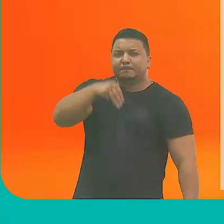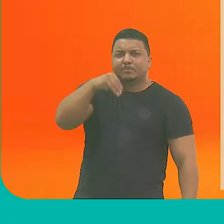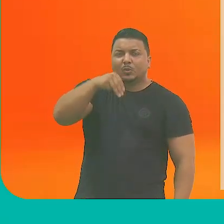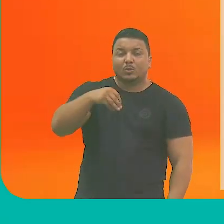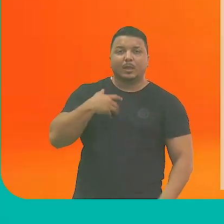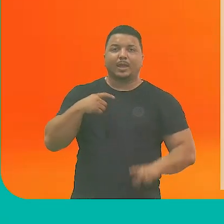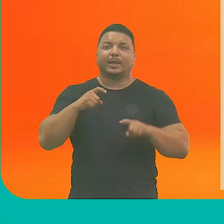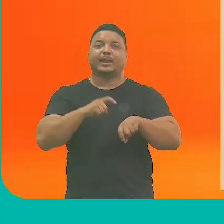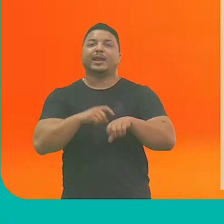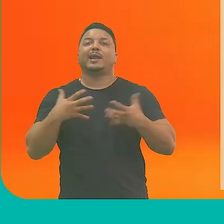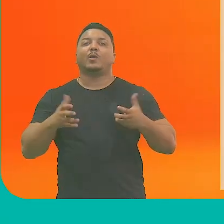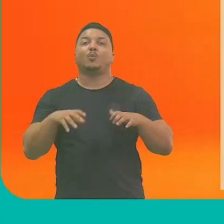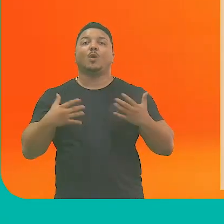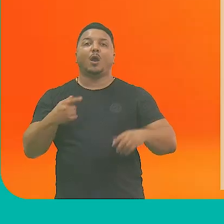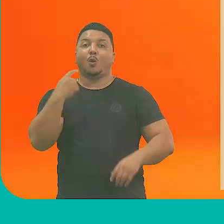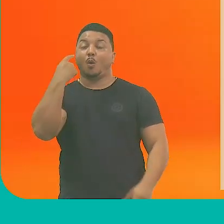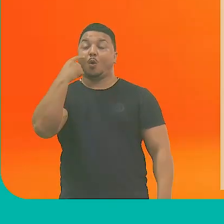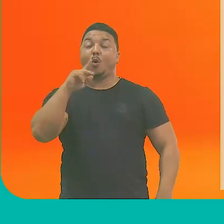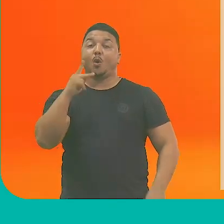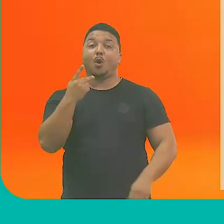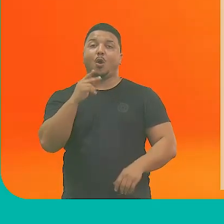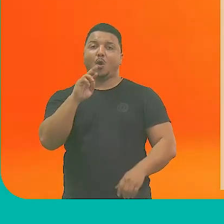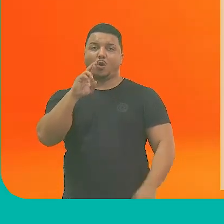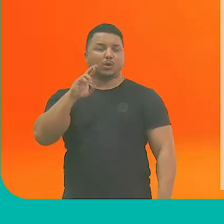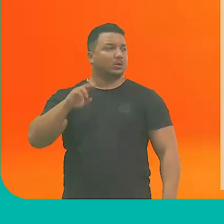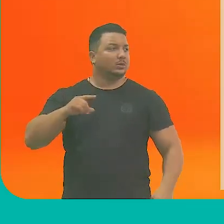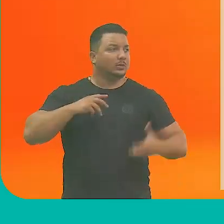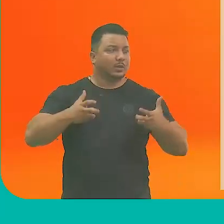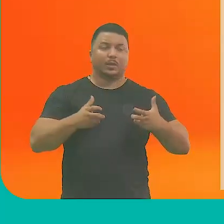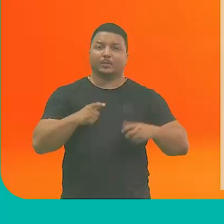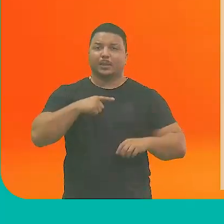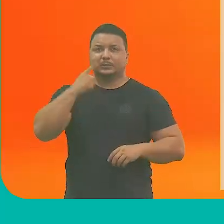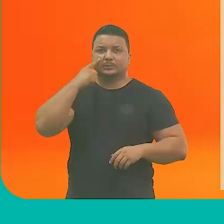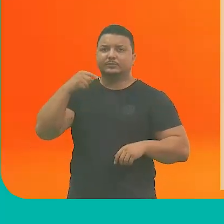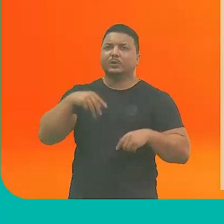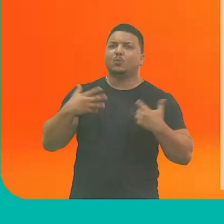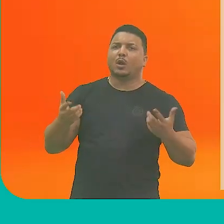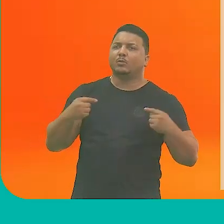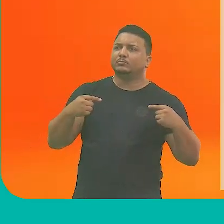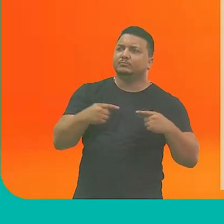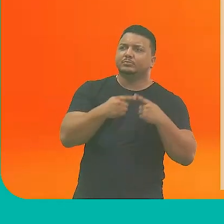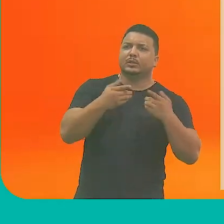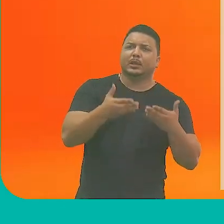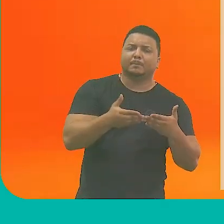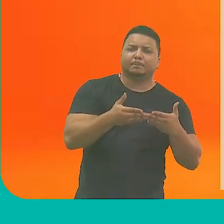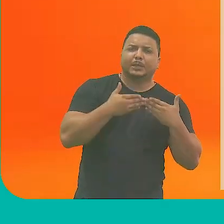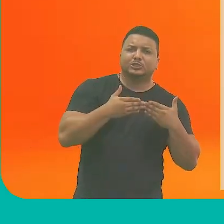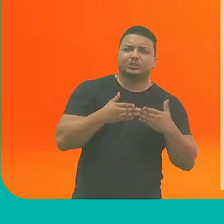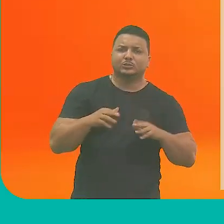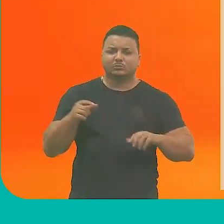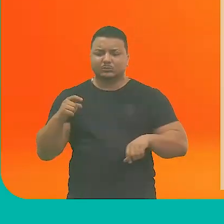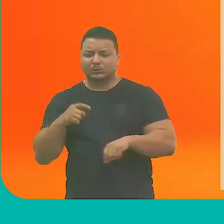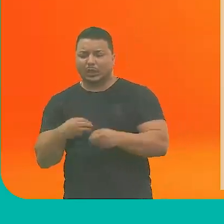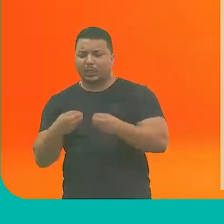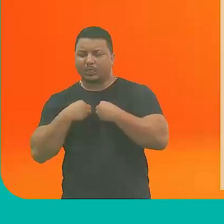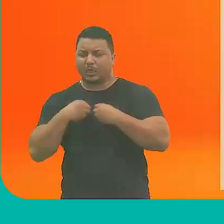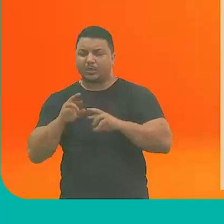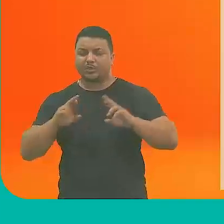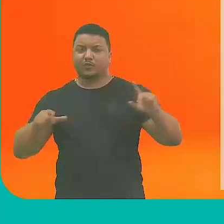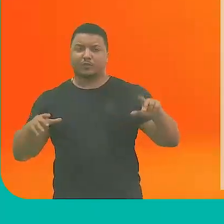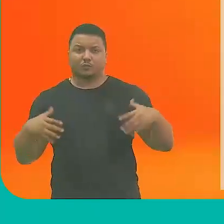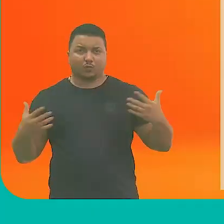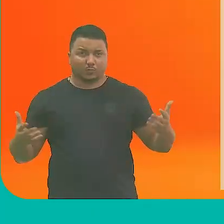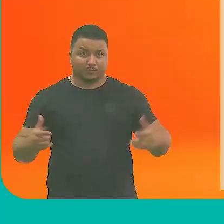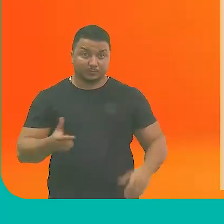quer em hora. Eu tenho que olhar se a unidade de medida que ele está me dando é a mesma que ele está cobrando. E o